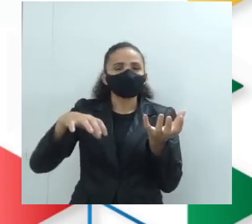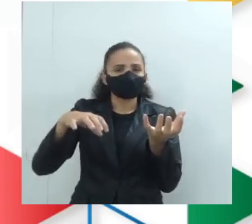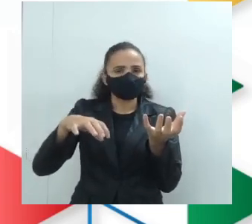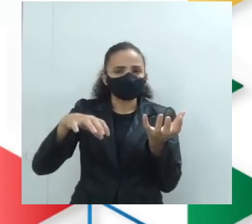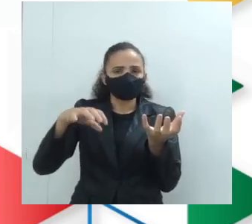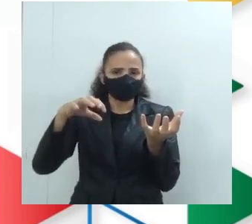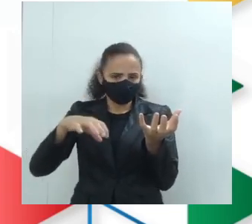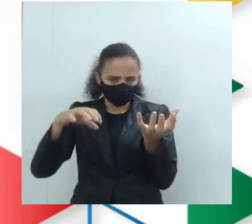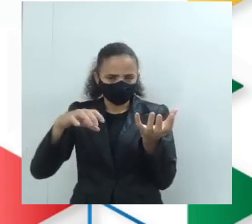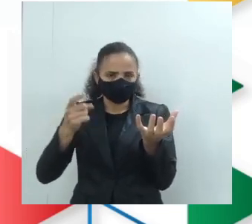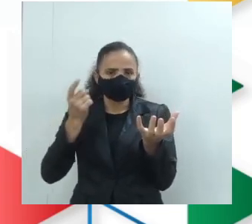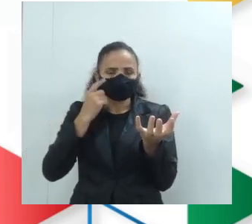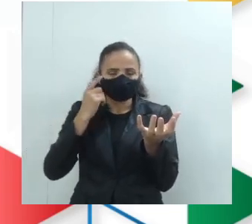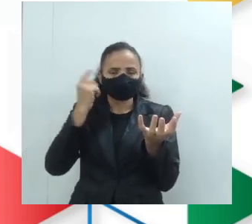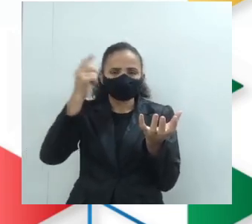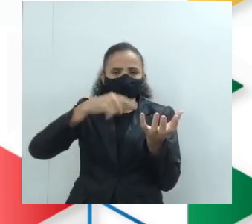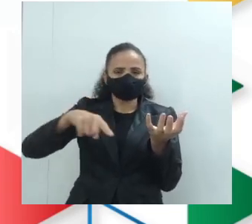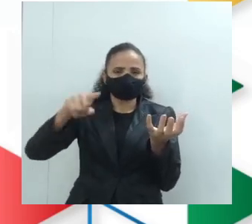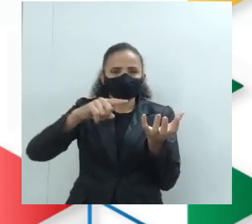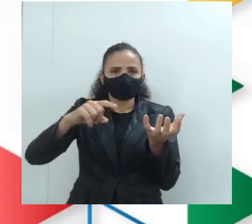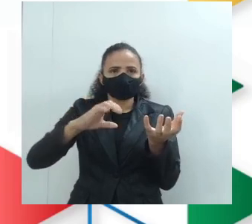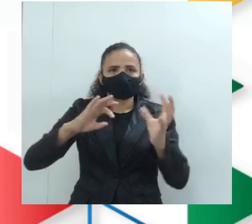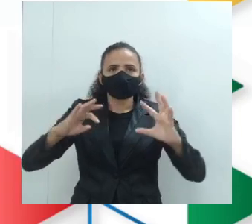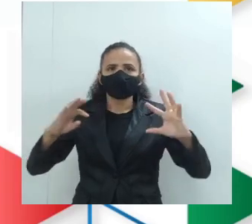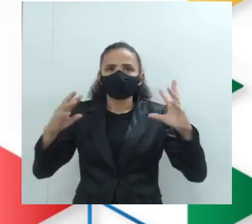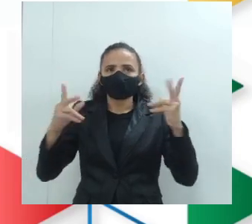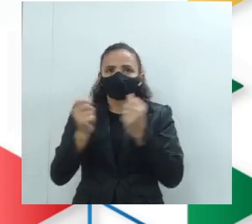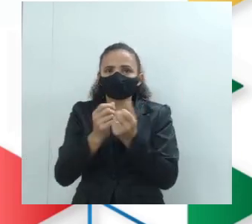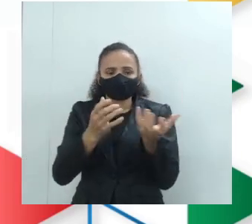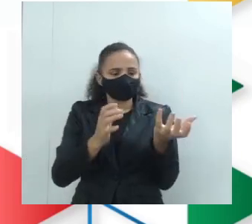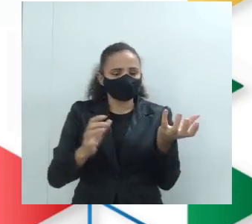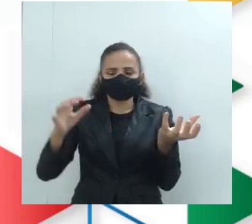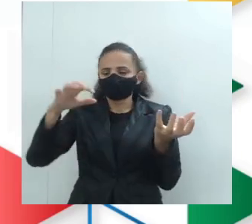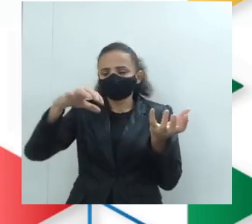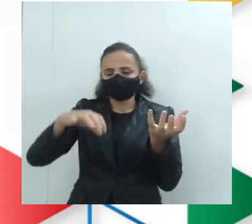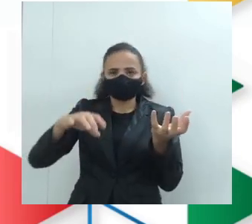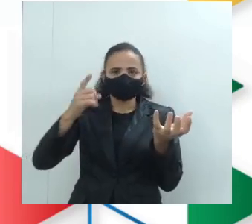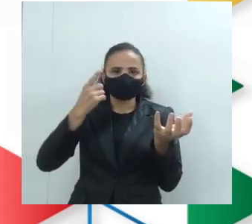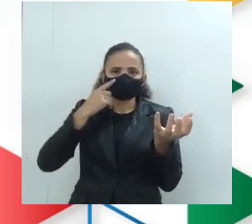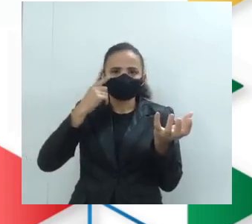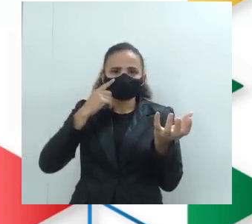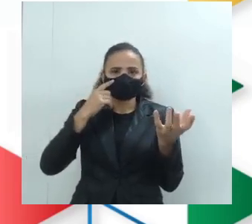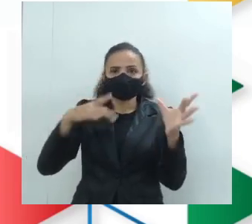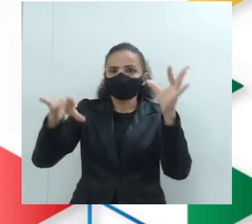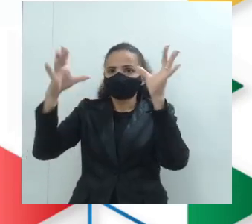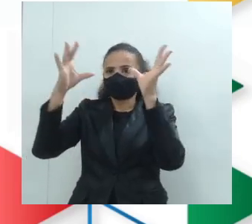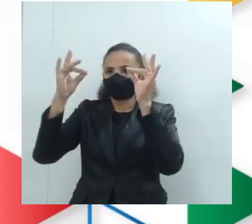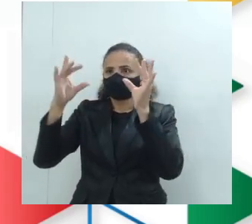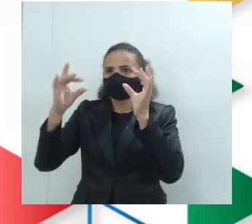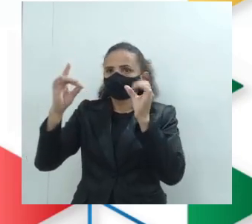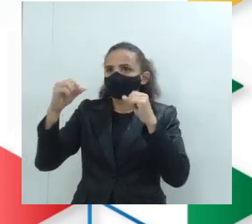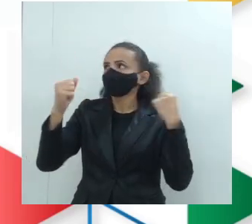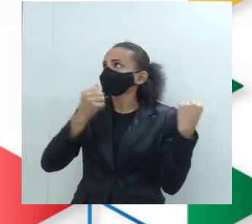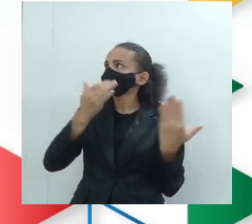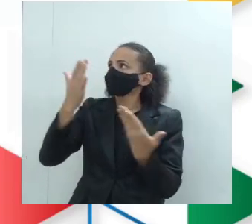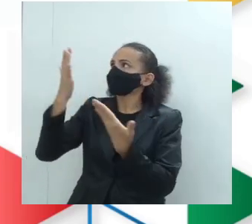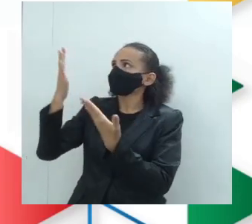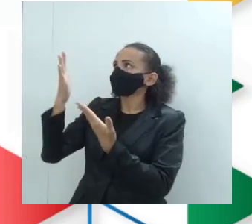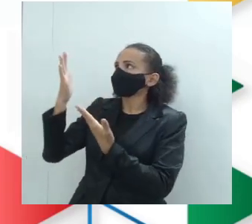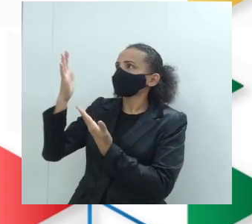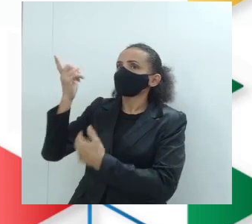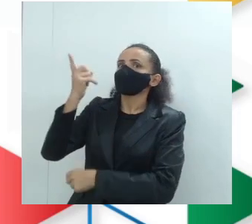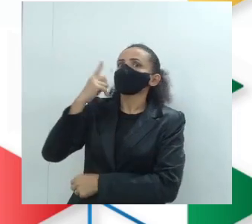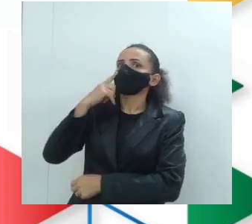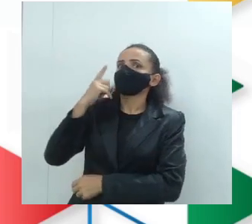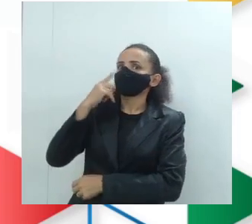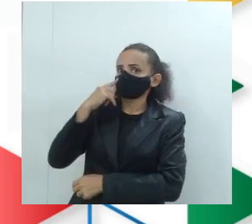nome bem comum, e a cúpula inicial do teu lado direito, que ela está como se fosse uma cuia, sabe? Como se